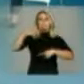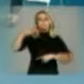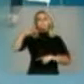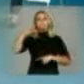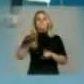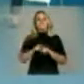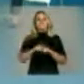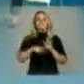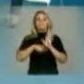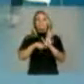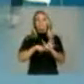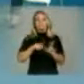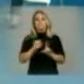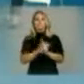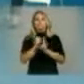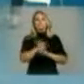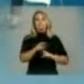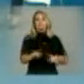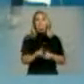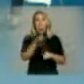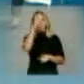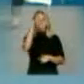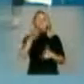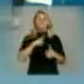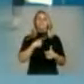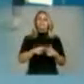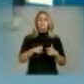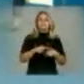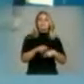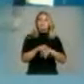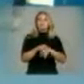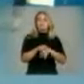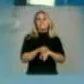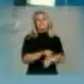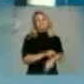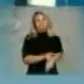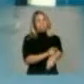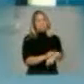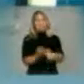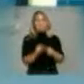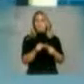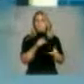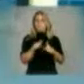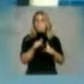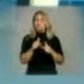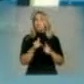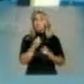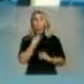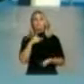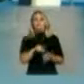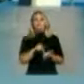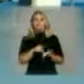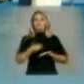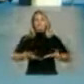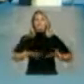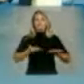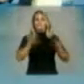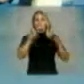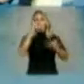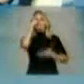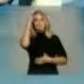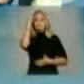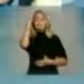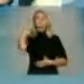assistência social, exatamente às pessoas com Hanseníase? Ela fez um trabalho grandioso, né? Sim. De valorização dessas pessoas e